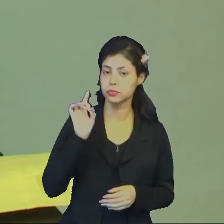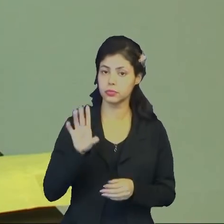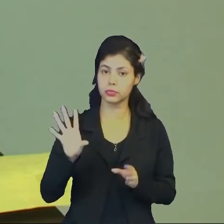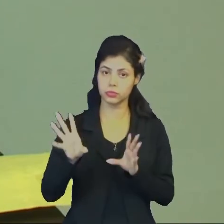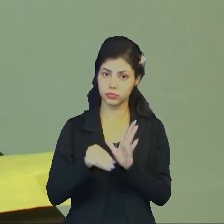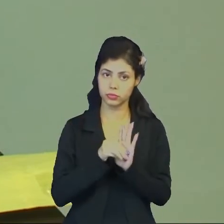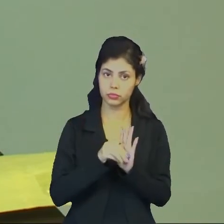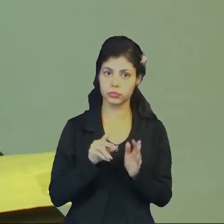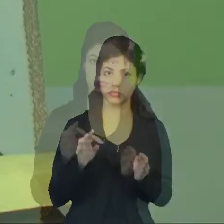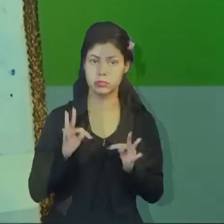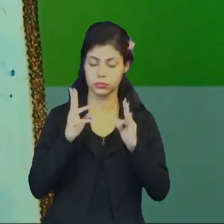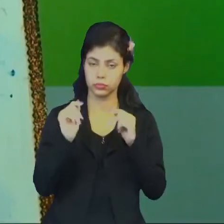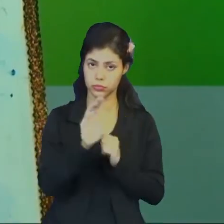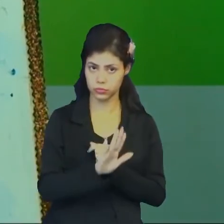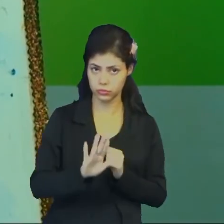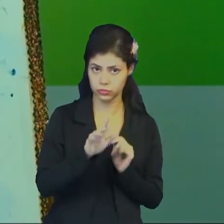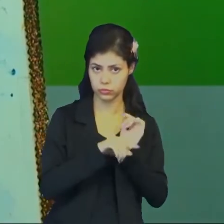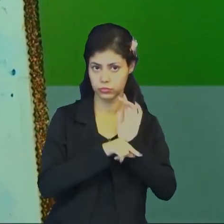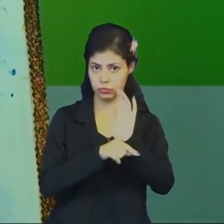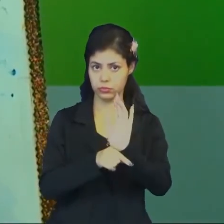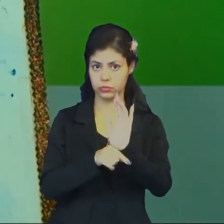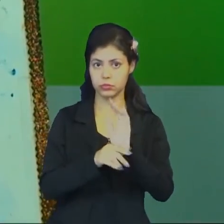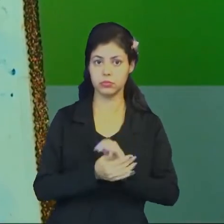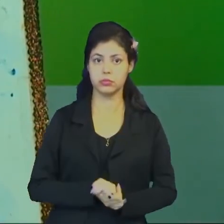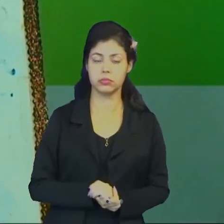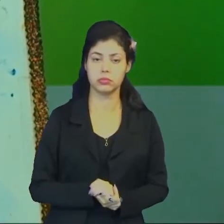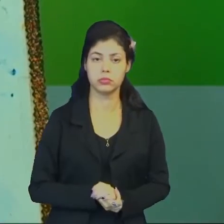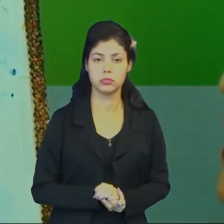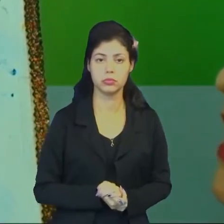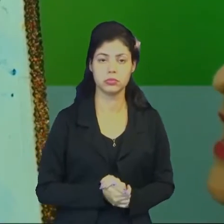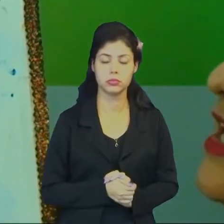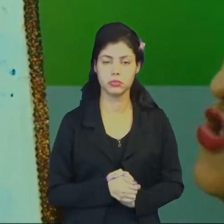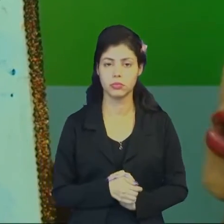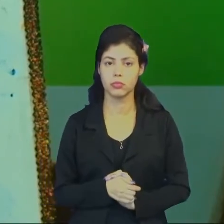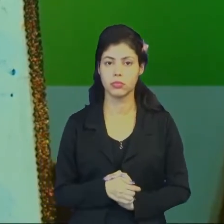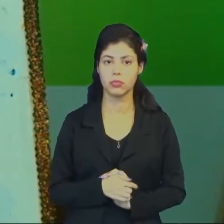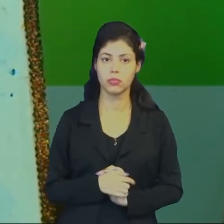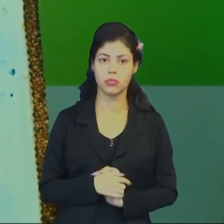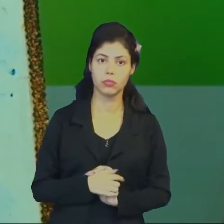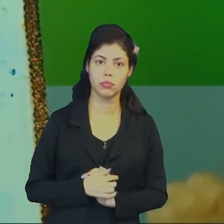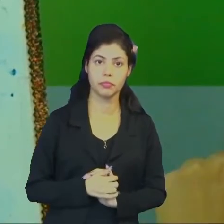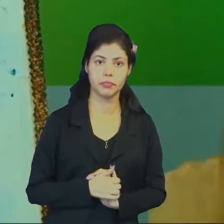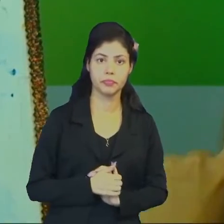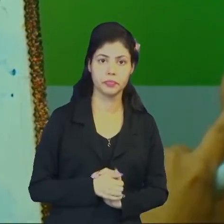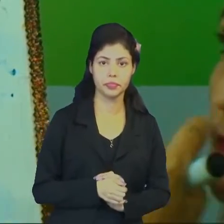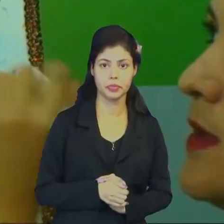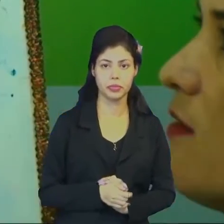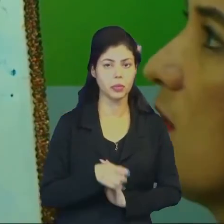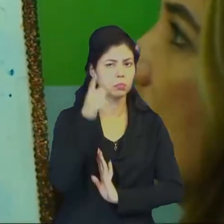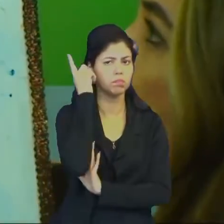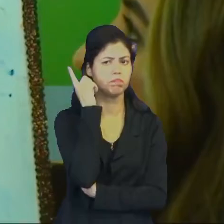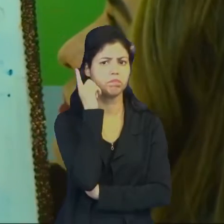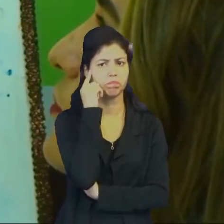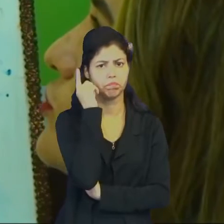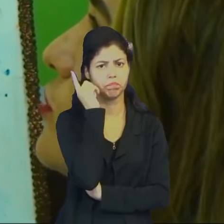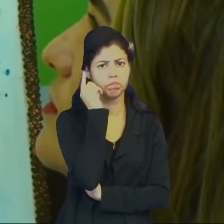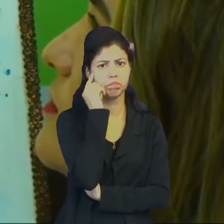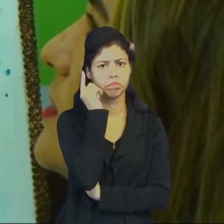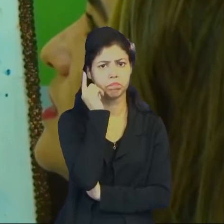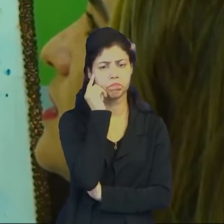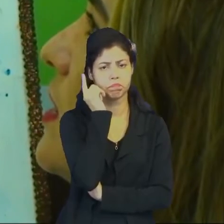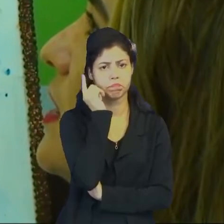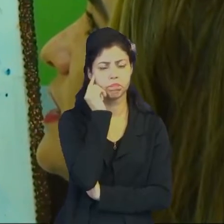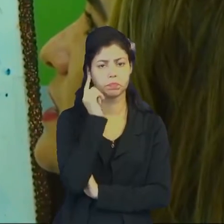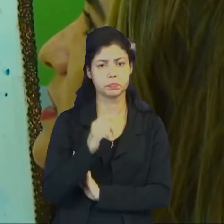por completo, ó. As palavras apresentadas aqui, tá? Extintor. Que às vezes a gente se confunde,